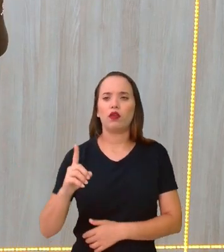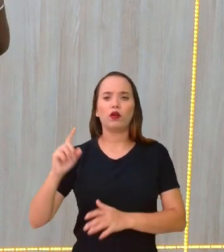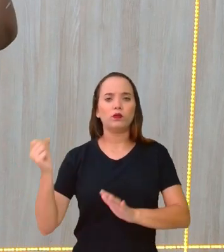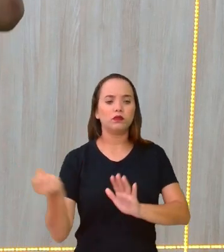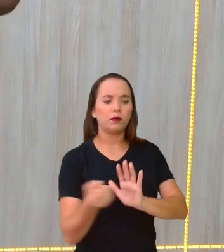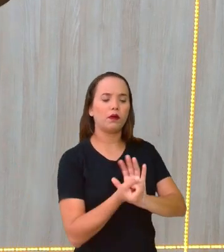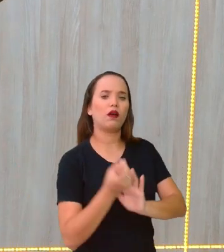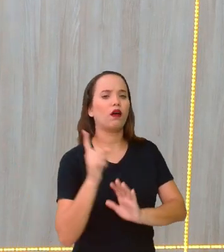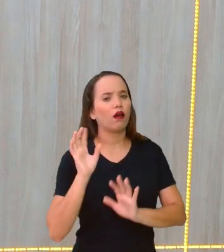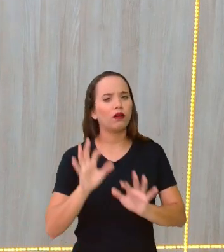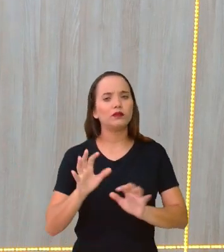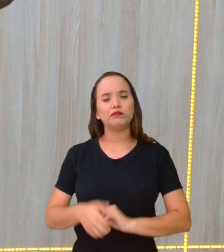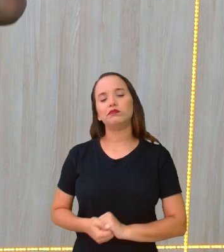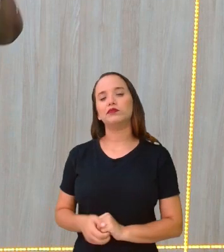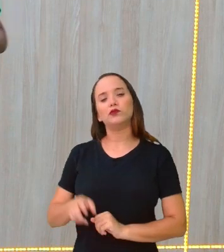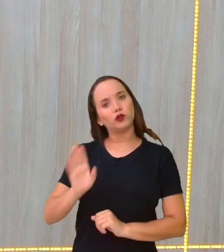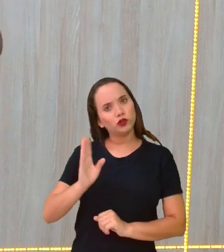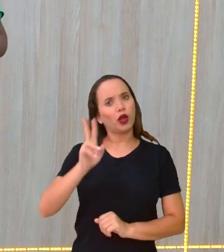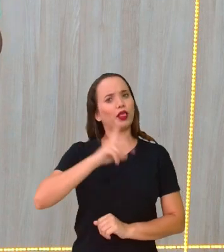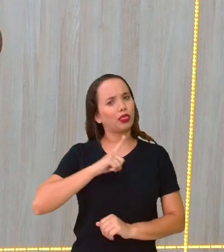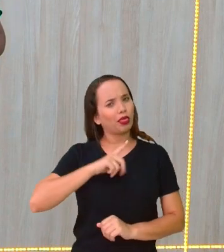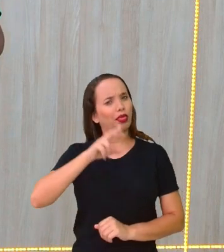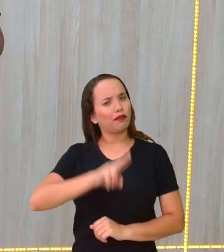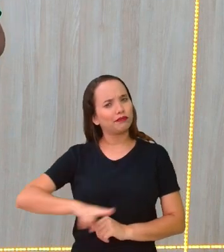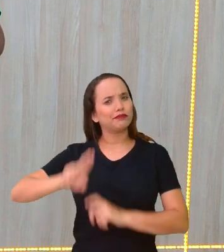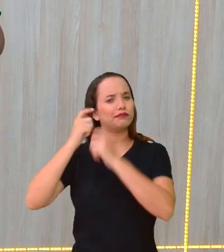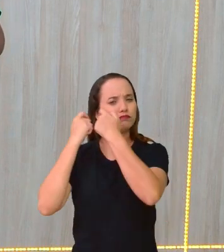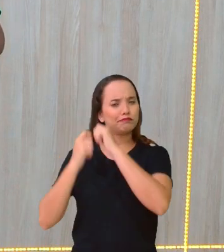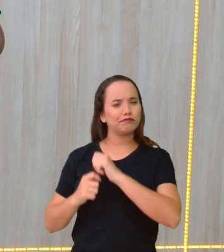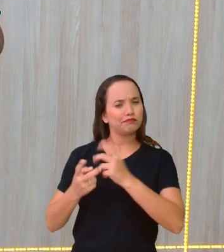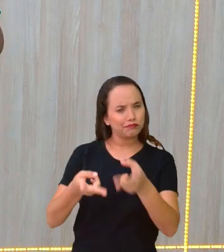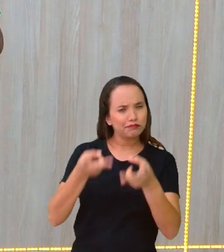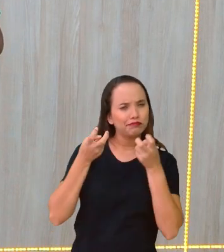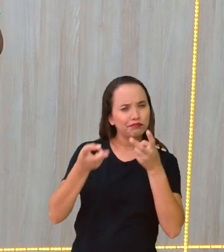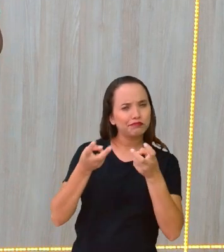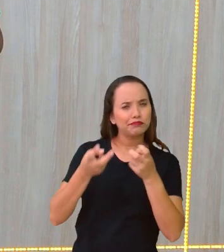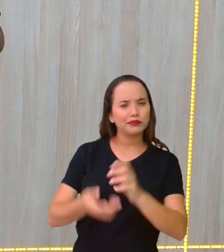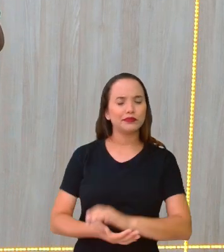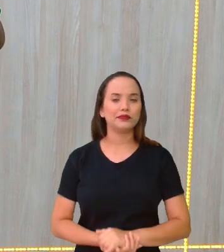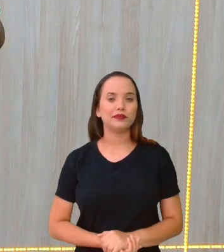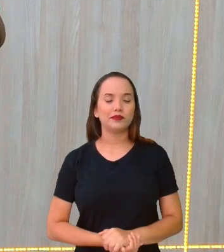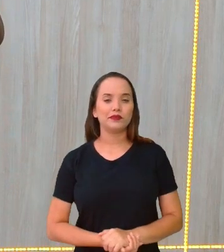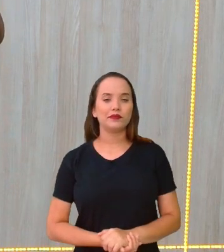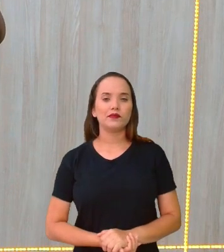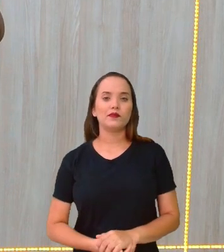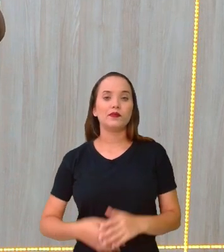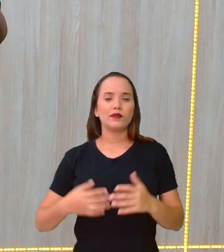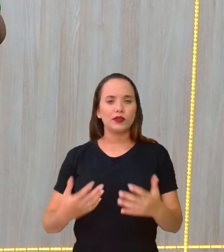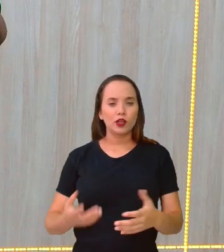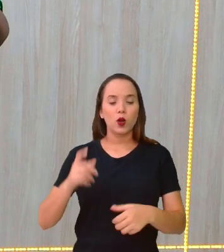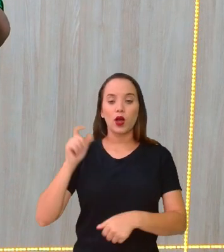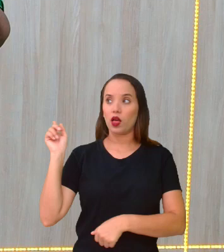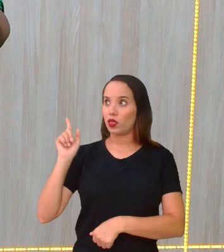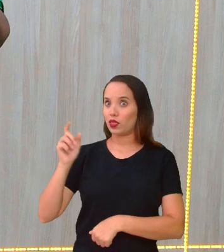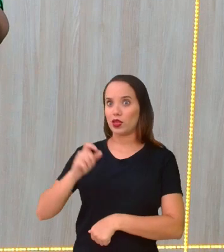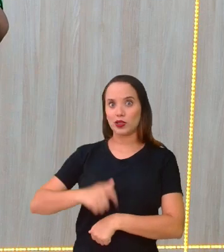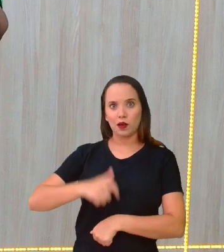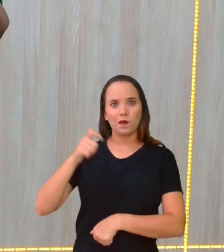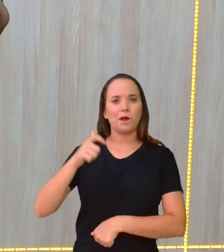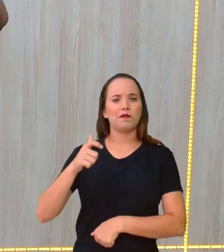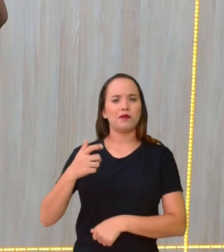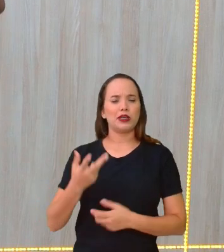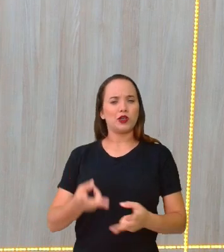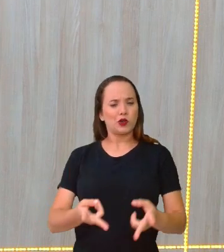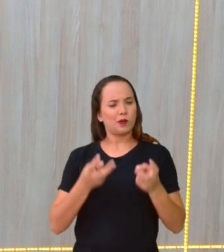estava lá, trancinhas. Tá vendo? Que eu falo, nessa hora a gente ilustra, a